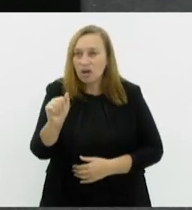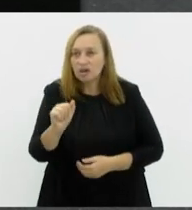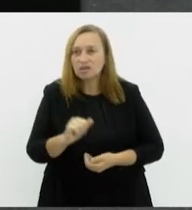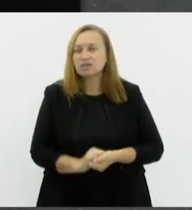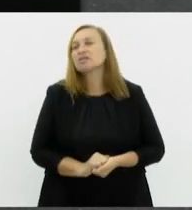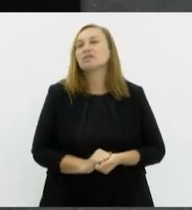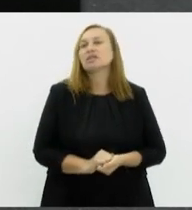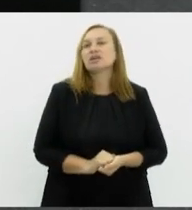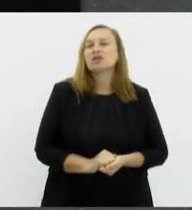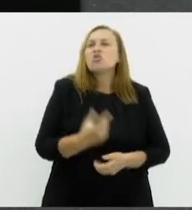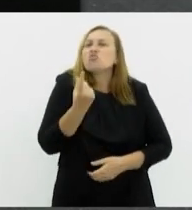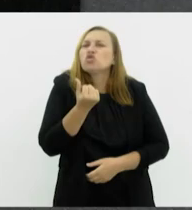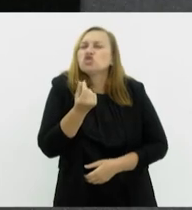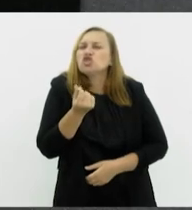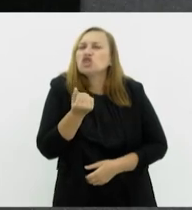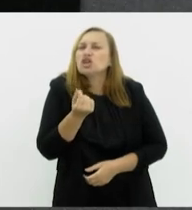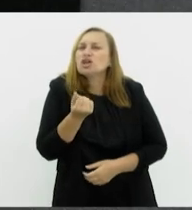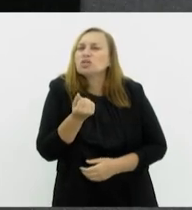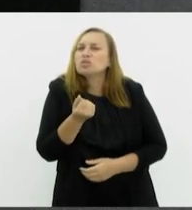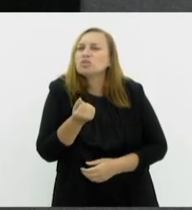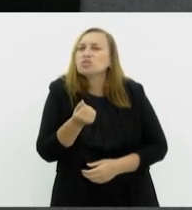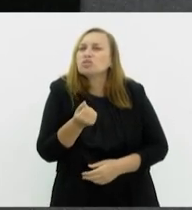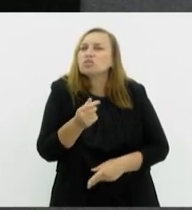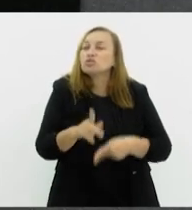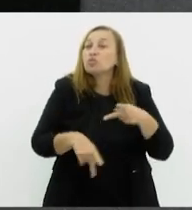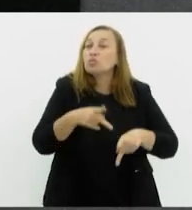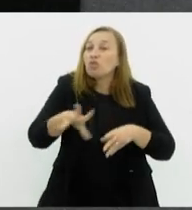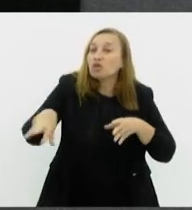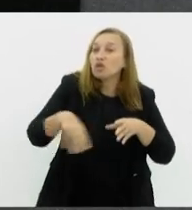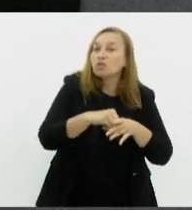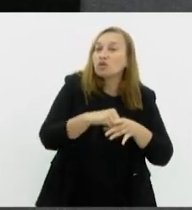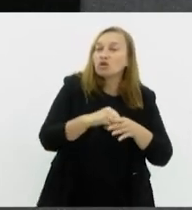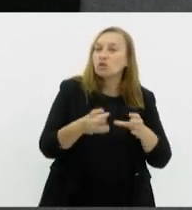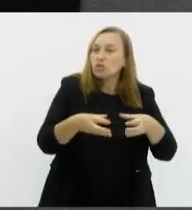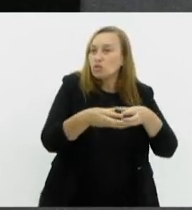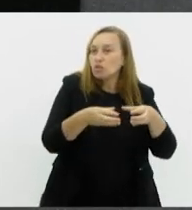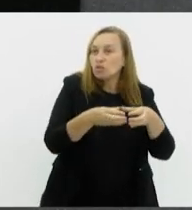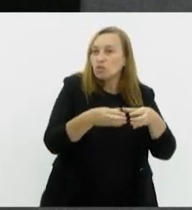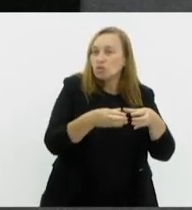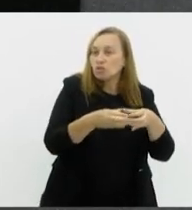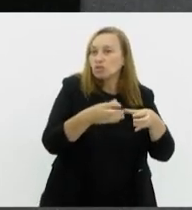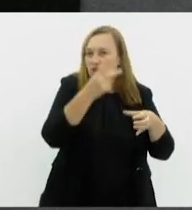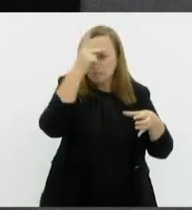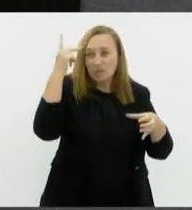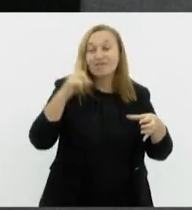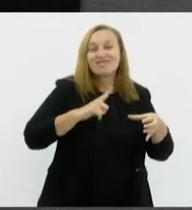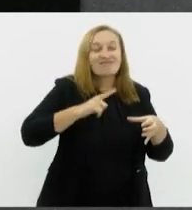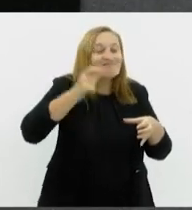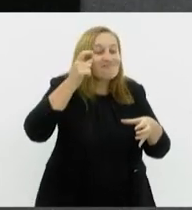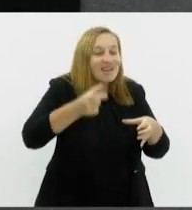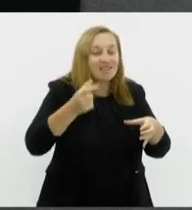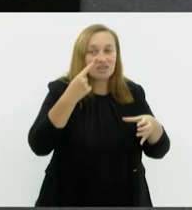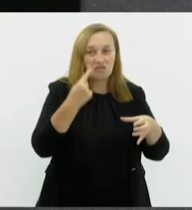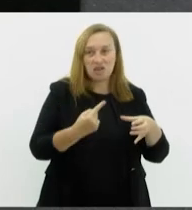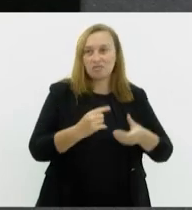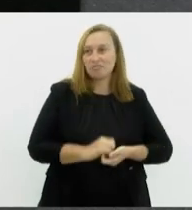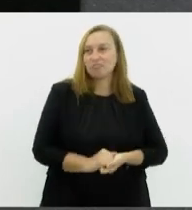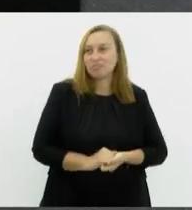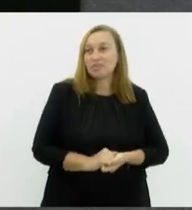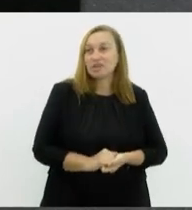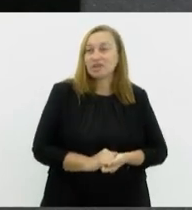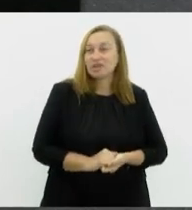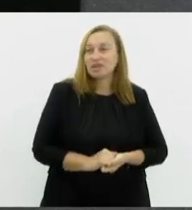sob a custódia do dinheiro público empregado por um pequeno grupo de pessoas que tinham interesse em ver aquilo.